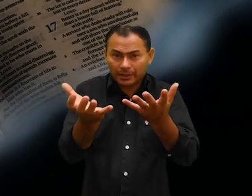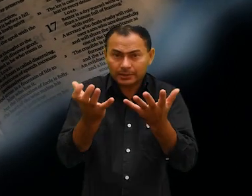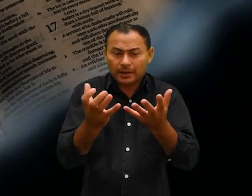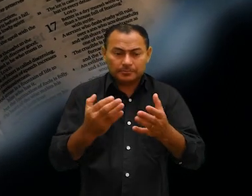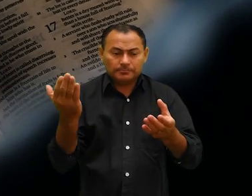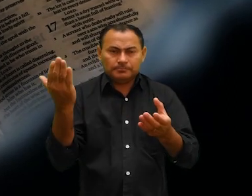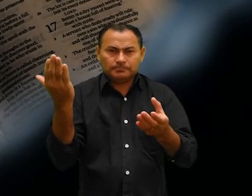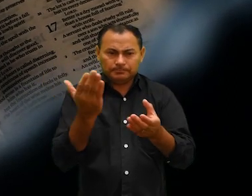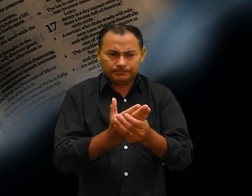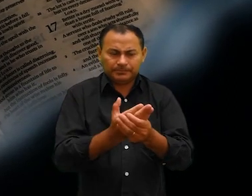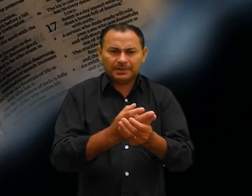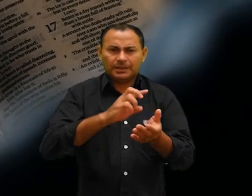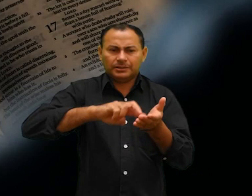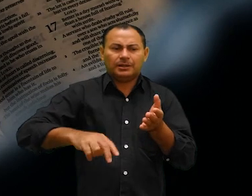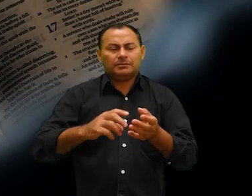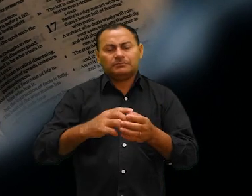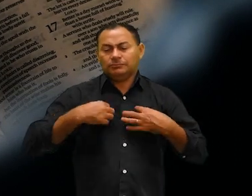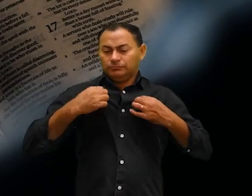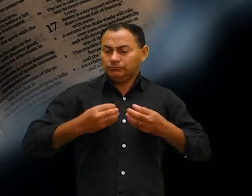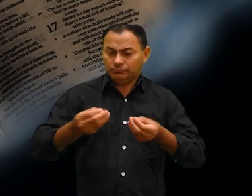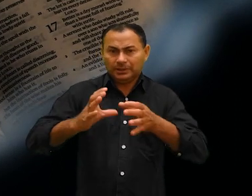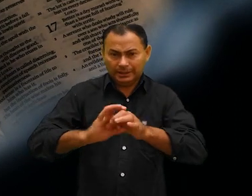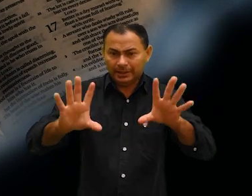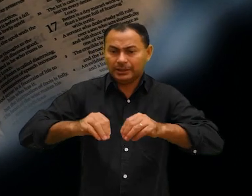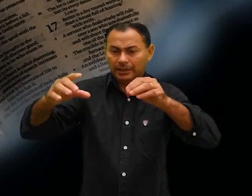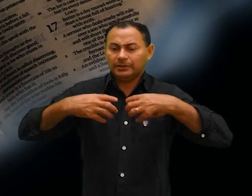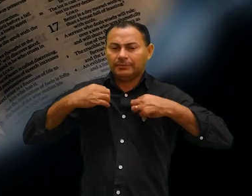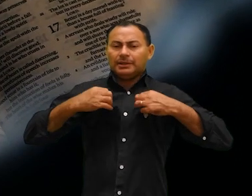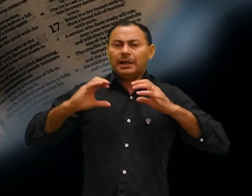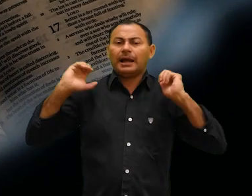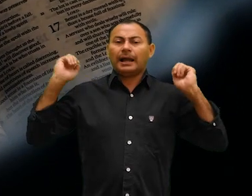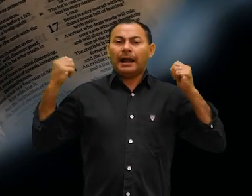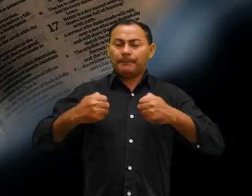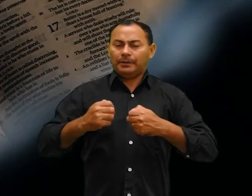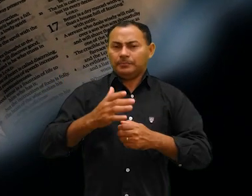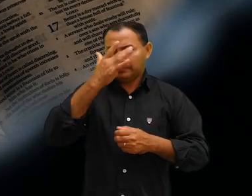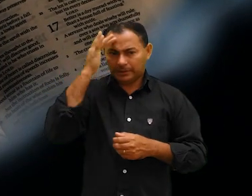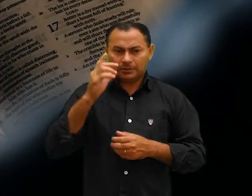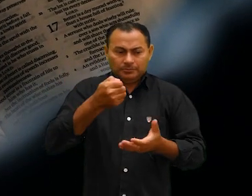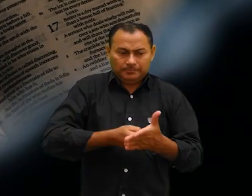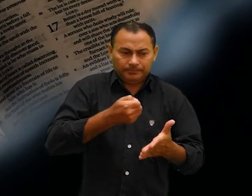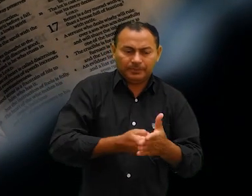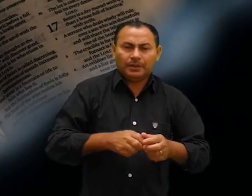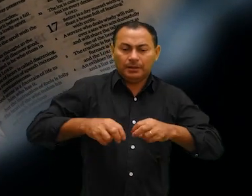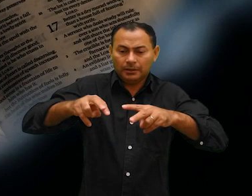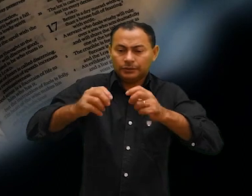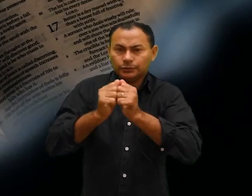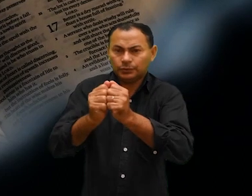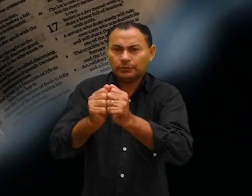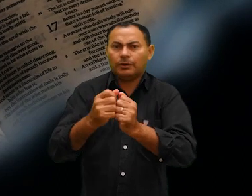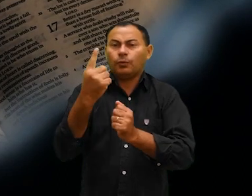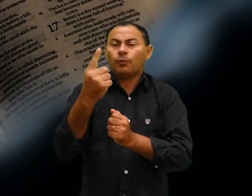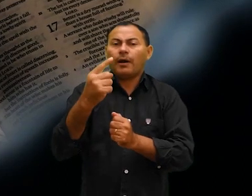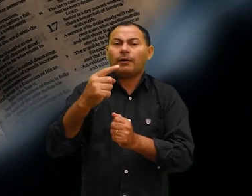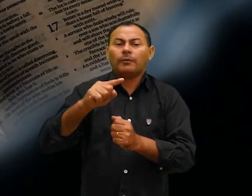quiser processá-lo e tirar-lhe a túnica, deixe que leve também a capa. Se alguém o forçar a caminhar com ele